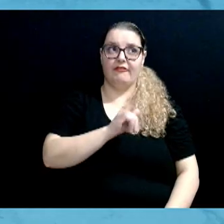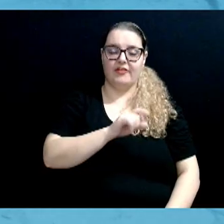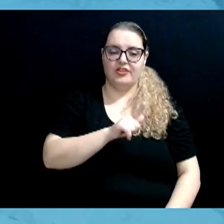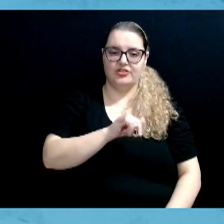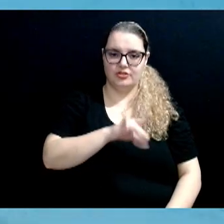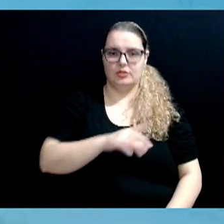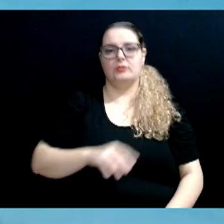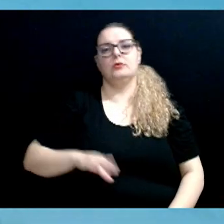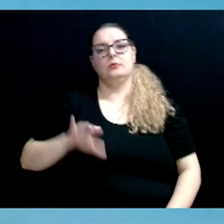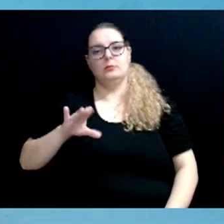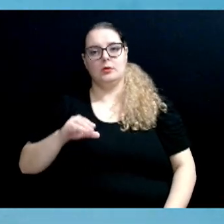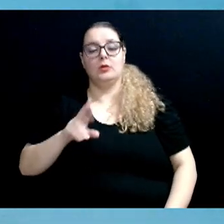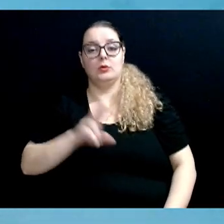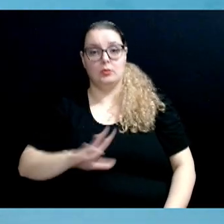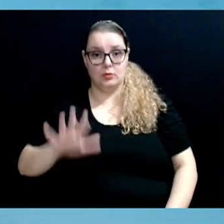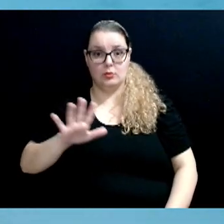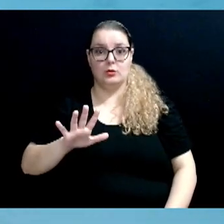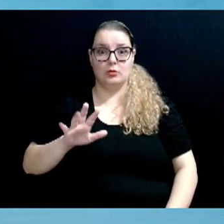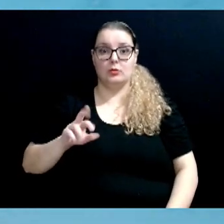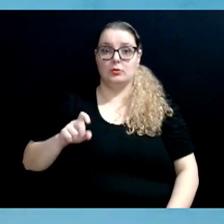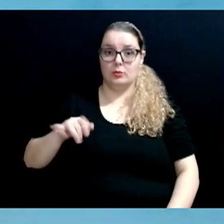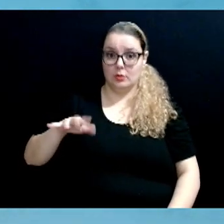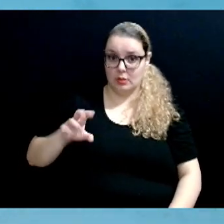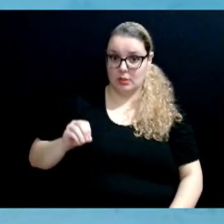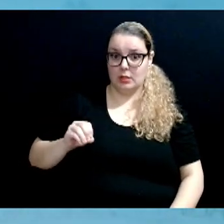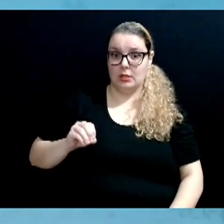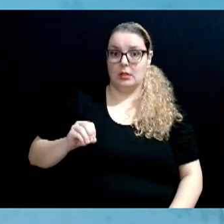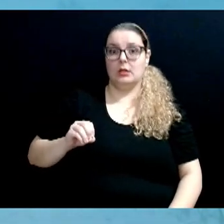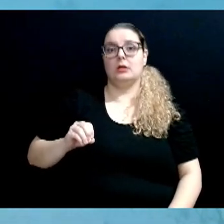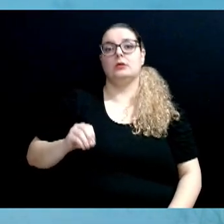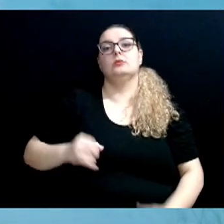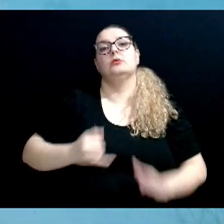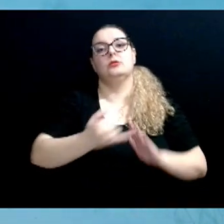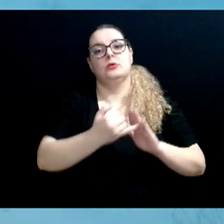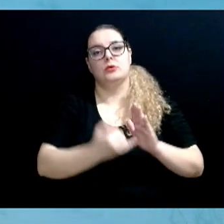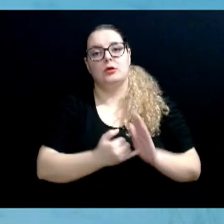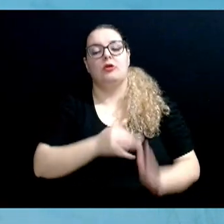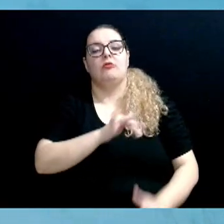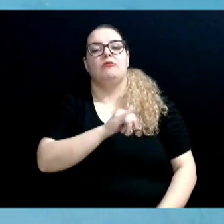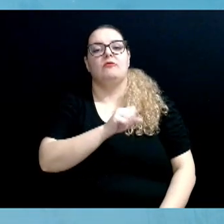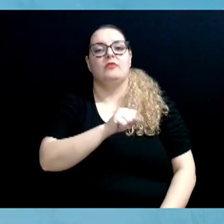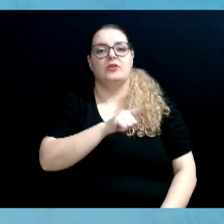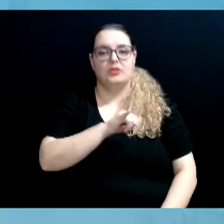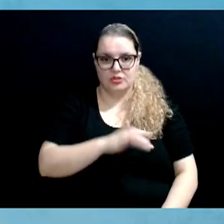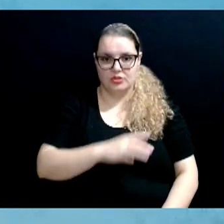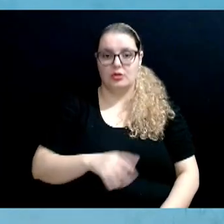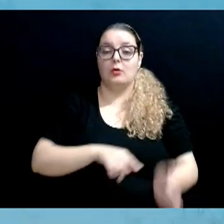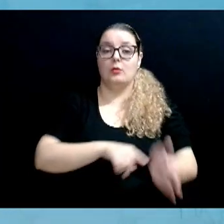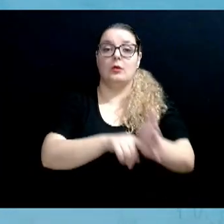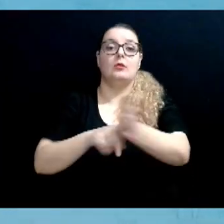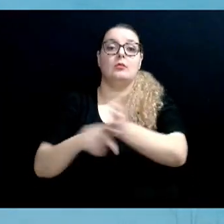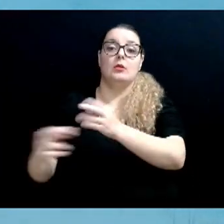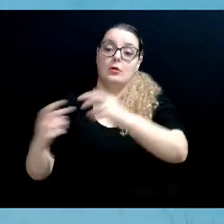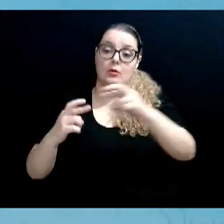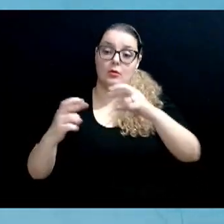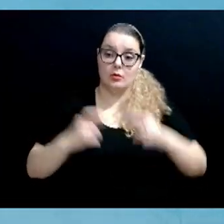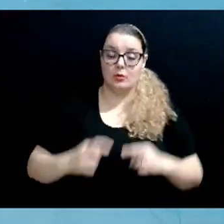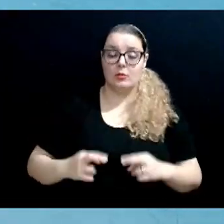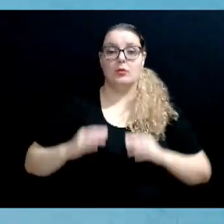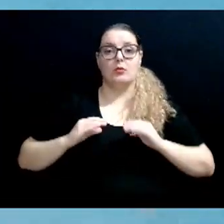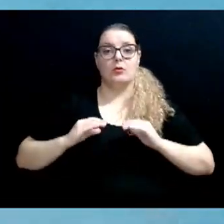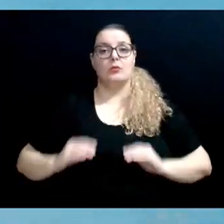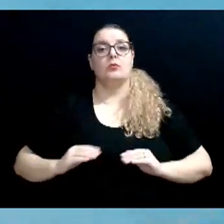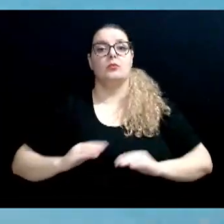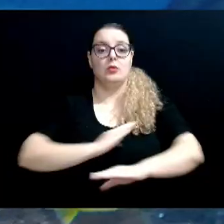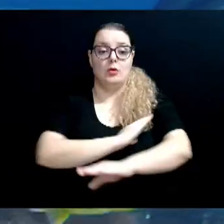universidades do Reino Unido e por instituições de Fiji. Os pesquisadores analisaram o comportamento dos tubarões em